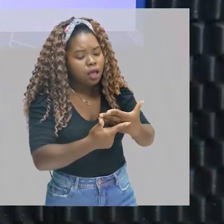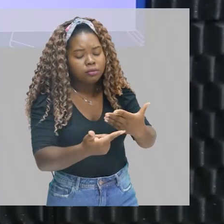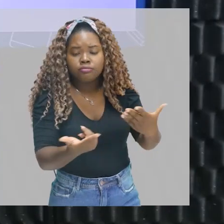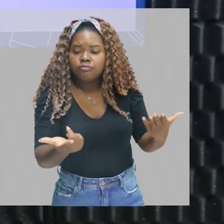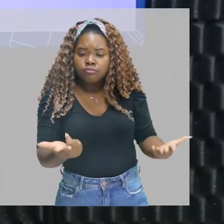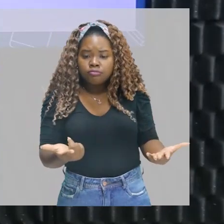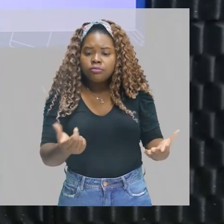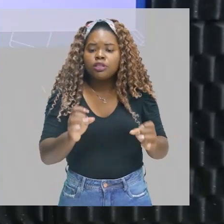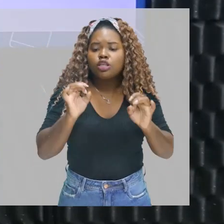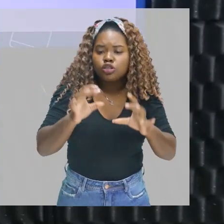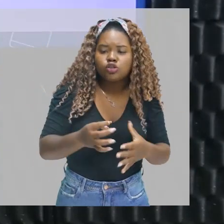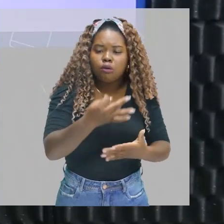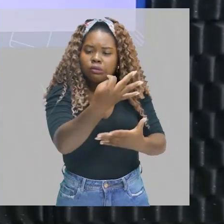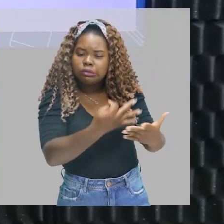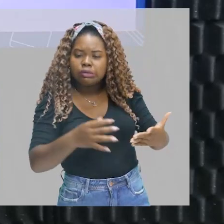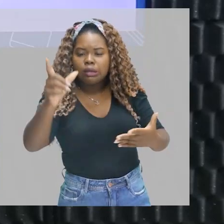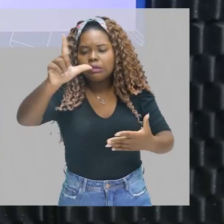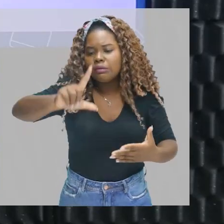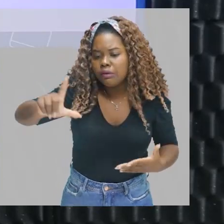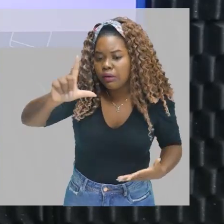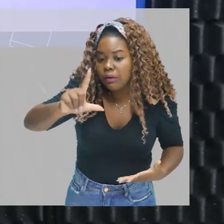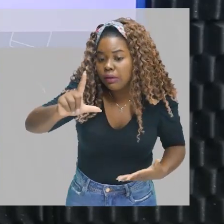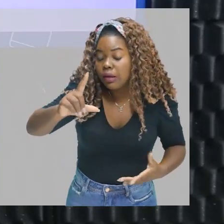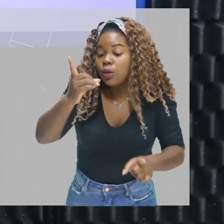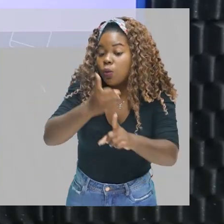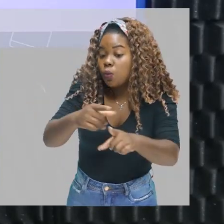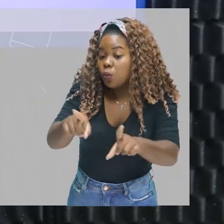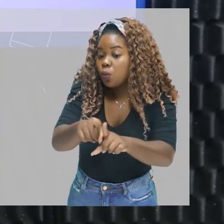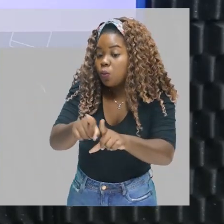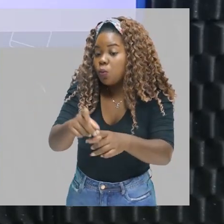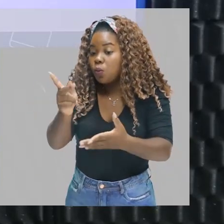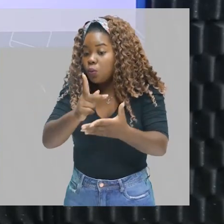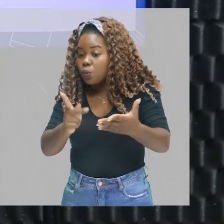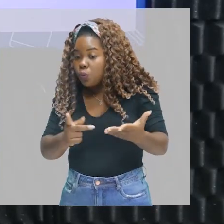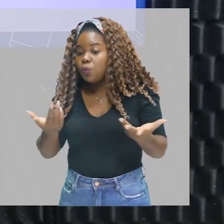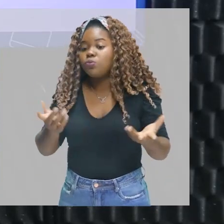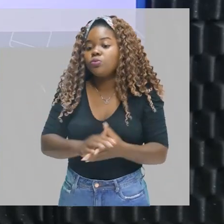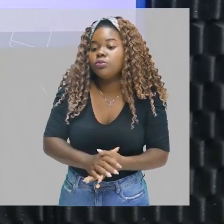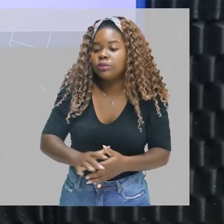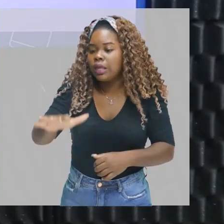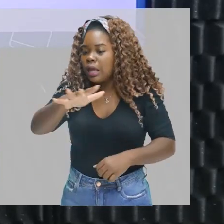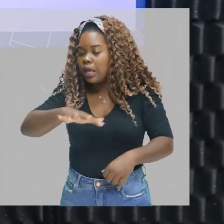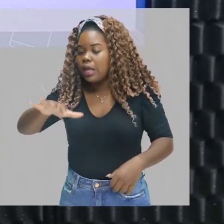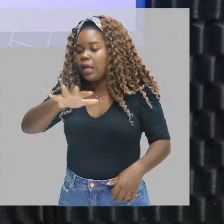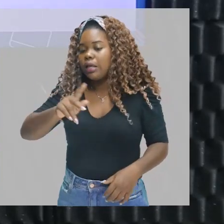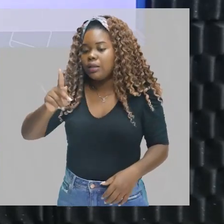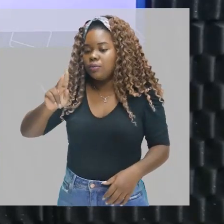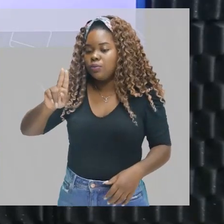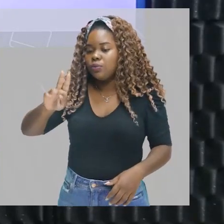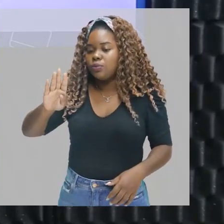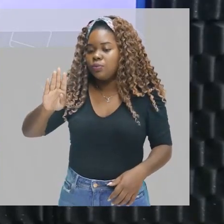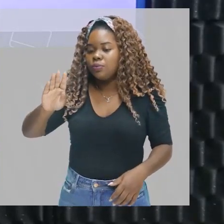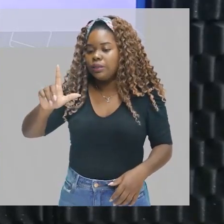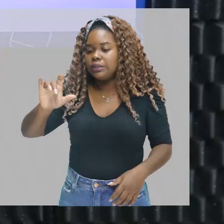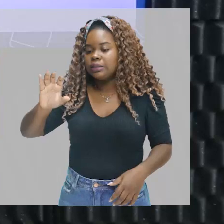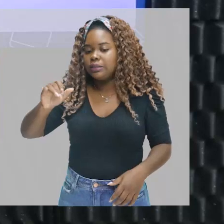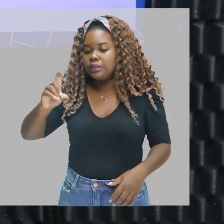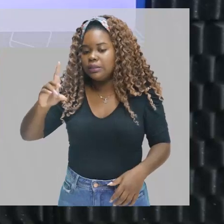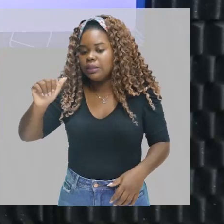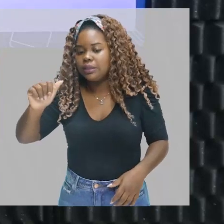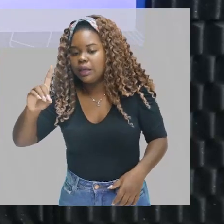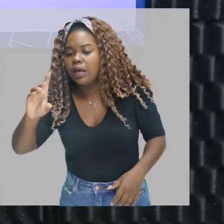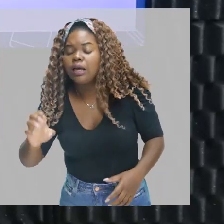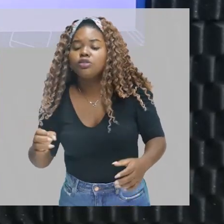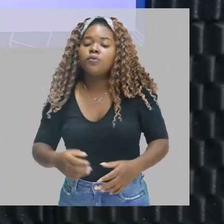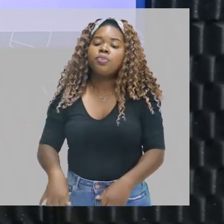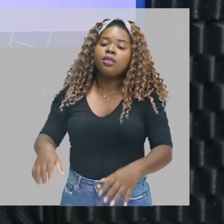pertence somente aos textos literários. Também encontramos a função poética na publicidade, expressões cotidianas, que há o